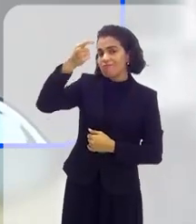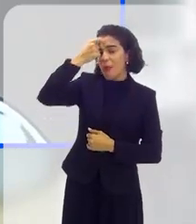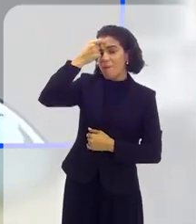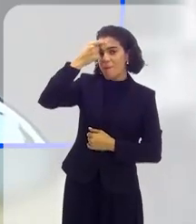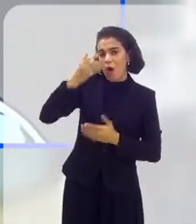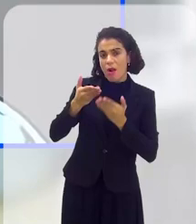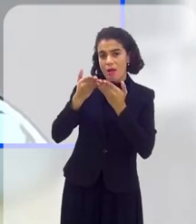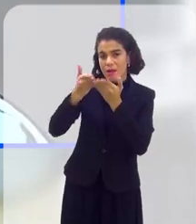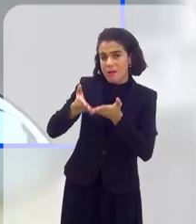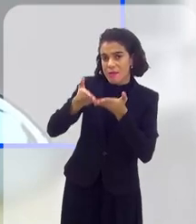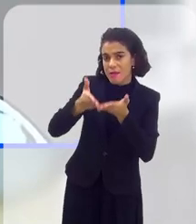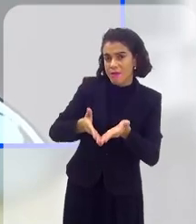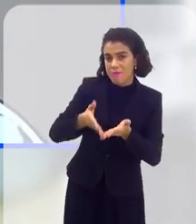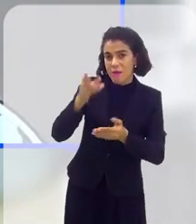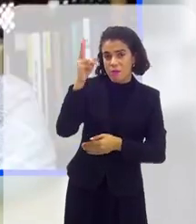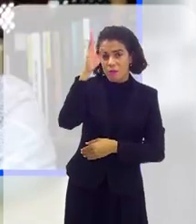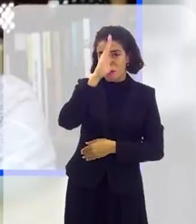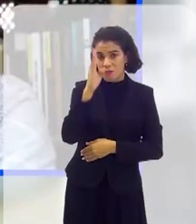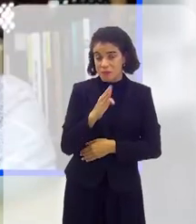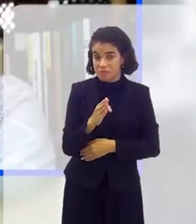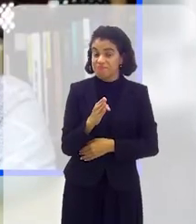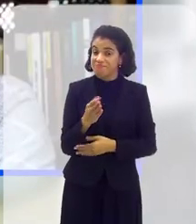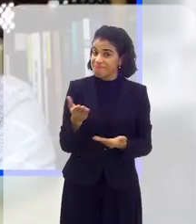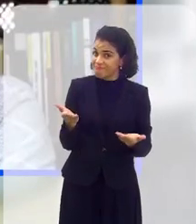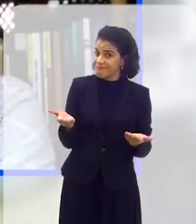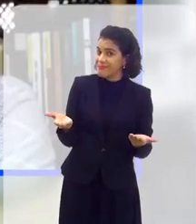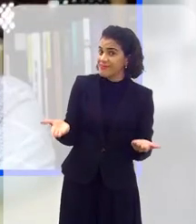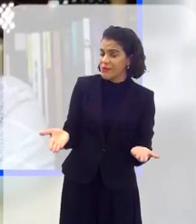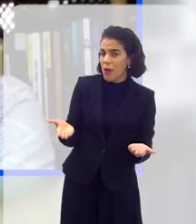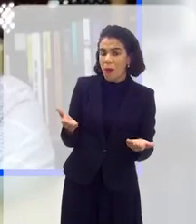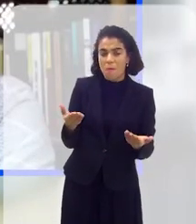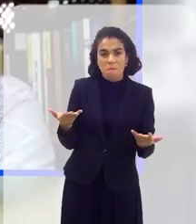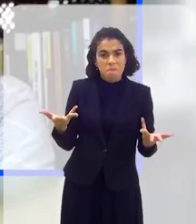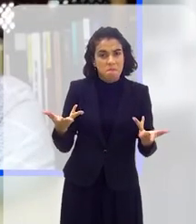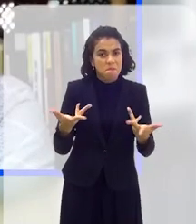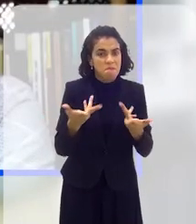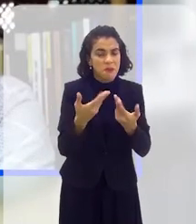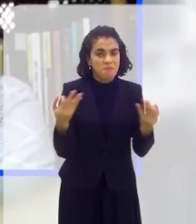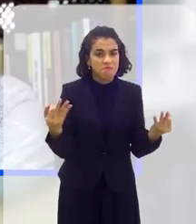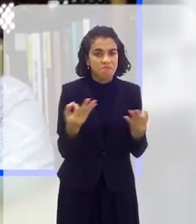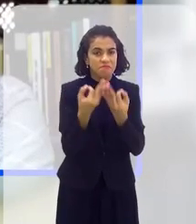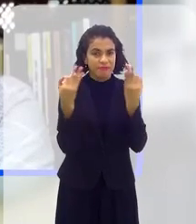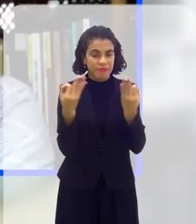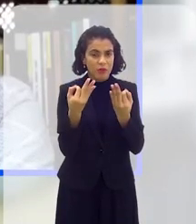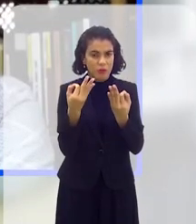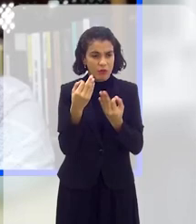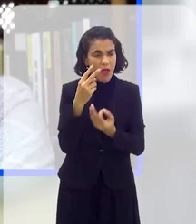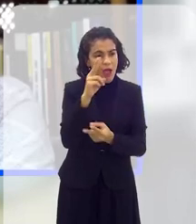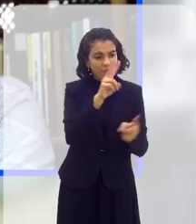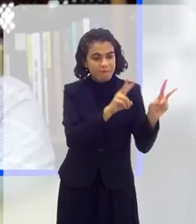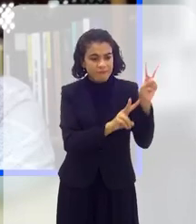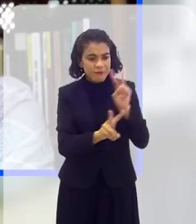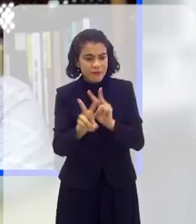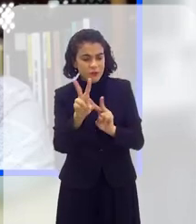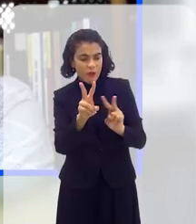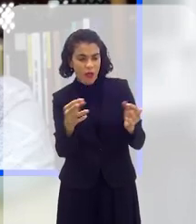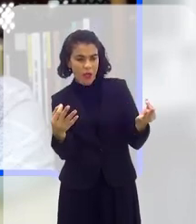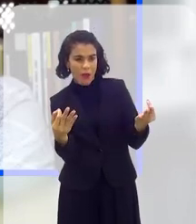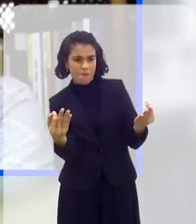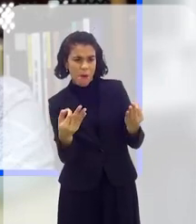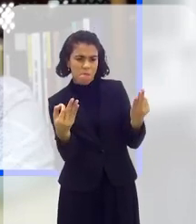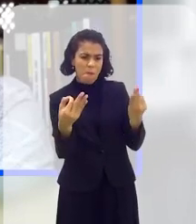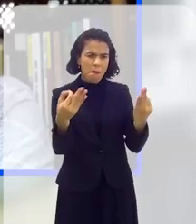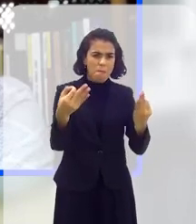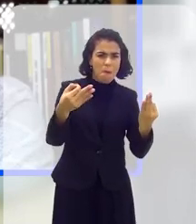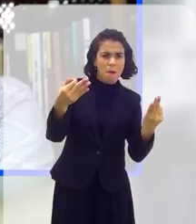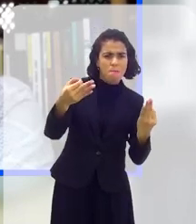memória naval do Brasil, de tão eficientes que são, do design tão